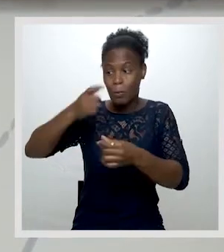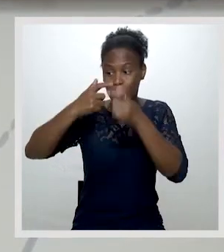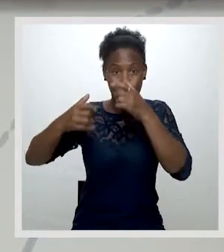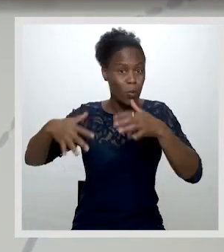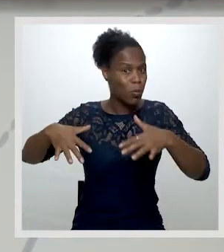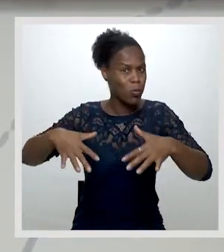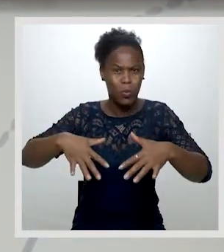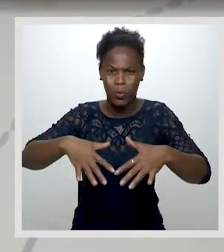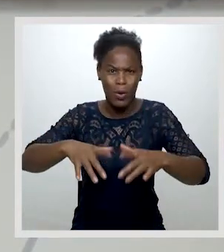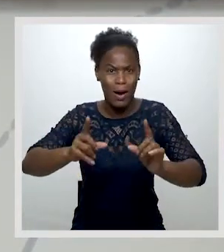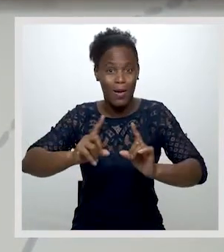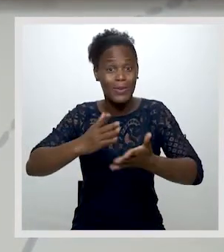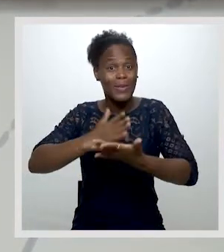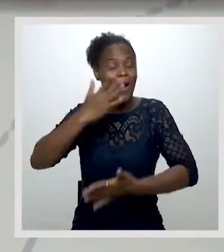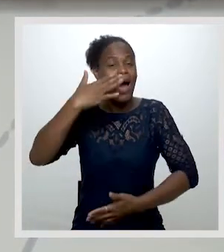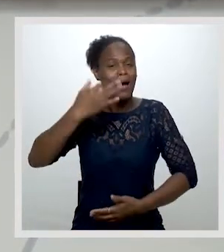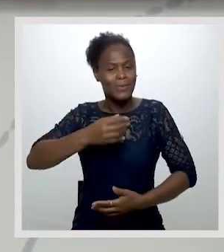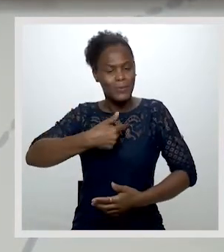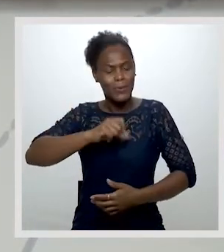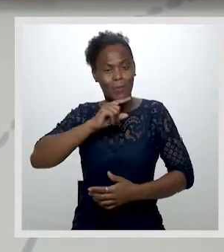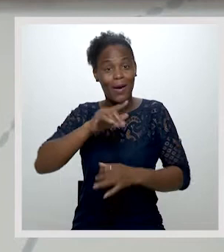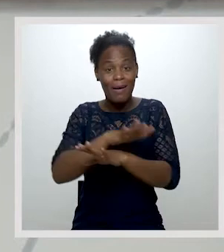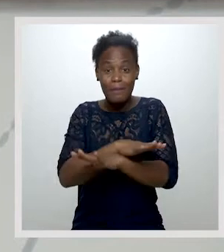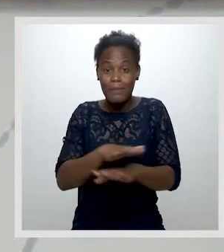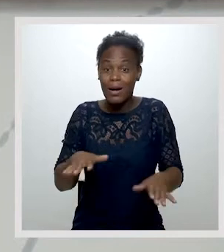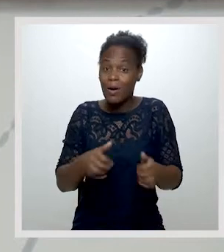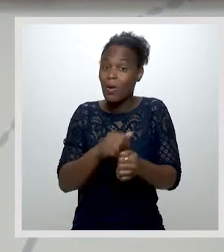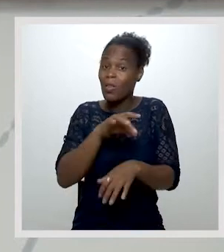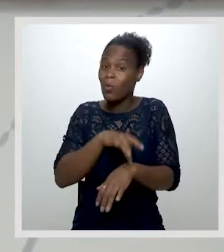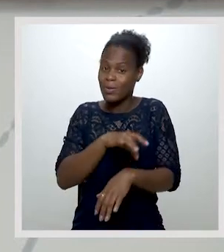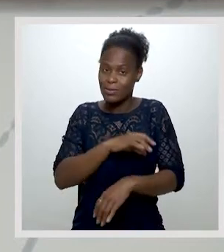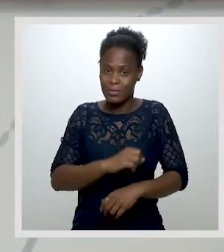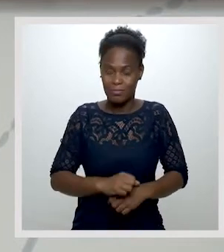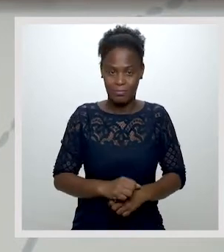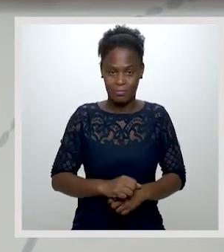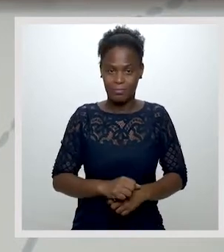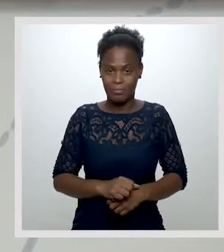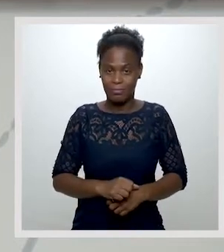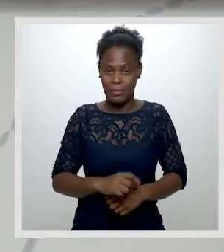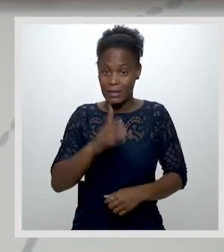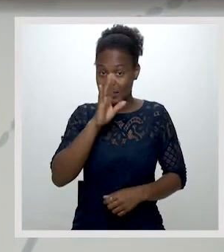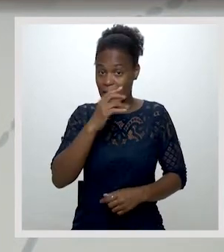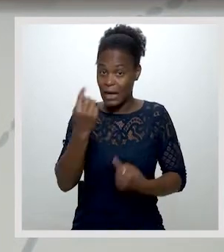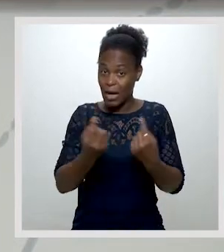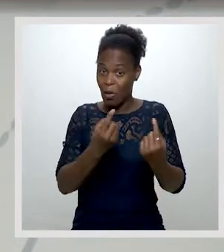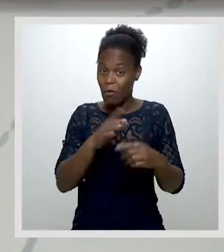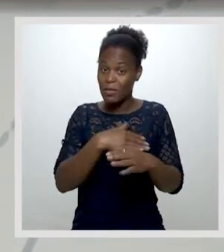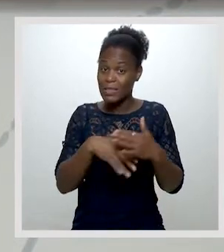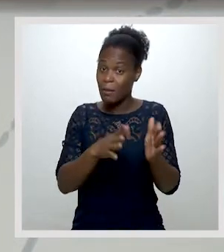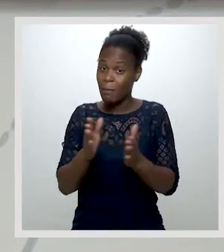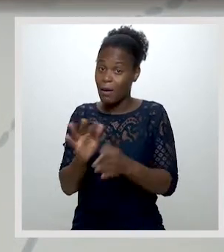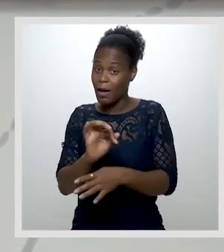aglomerações. Só assim podemos acabar com esta doença. Se cada um fizer a